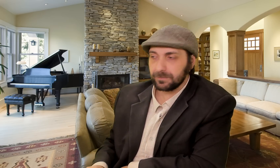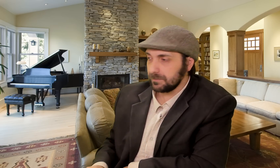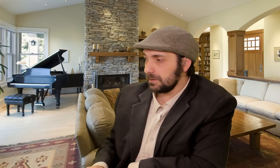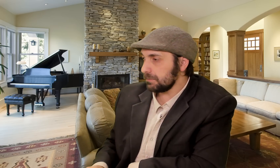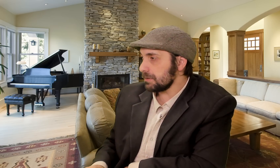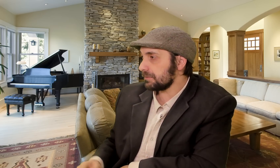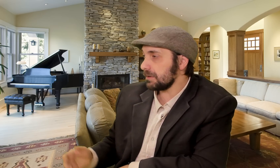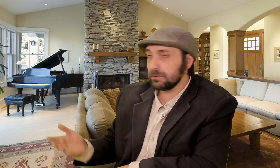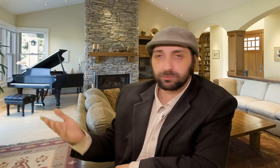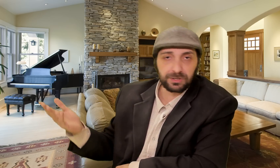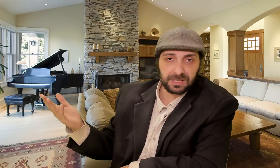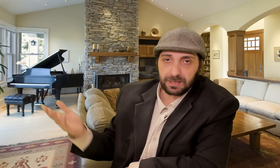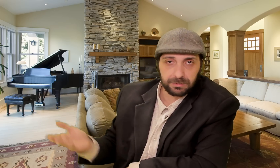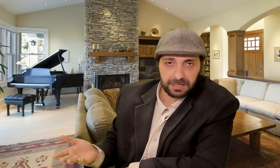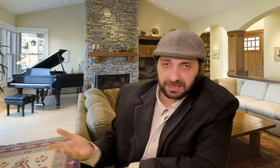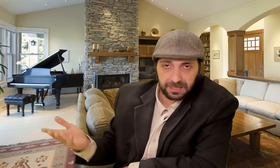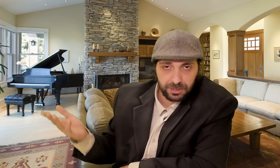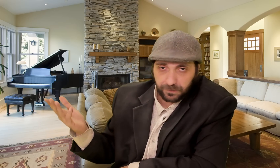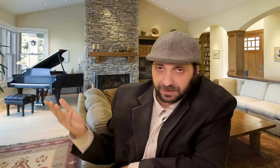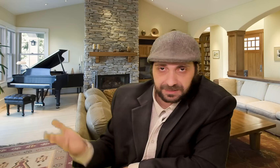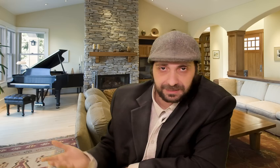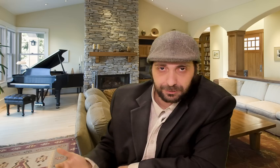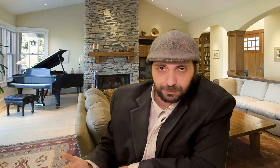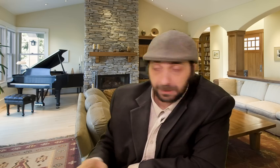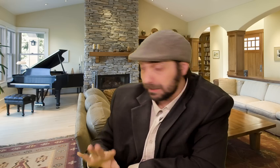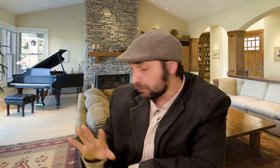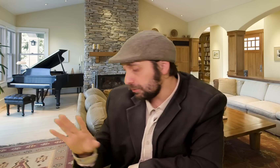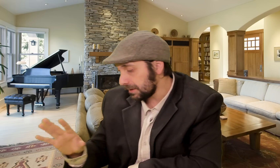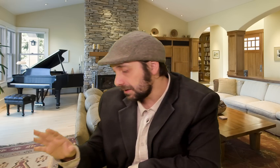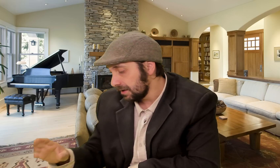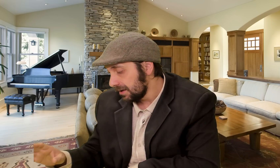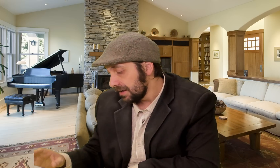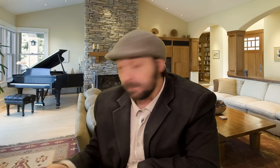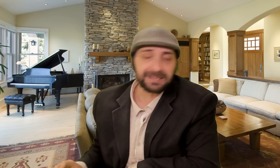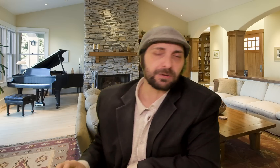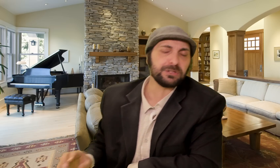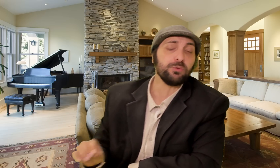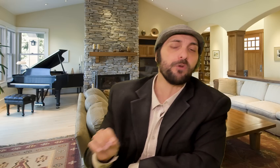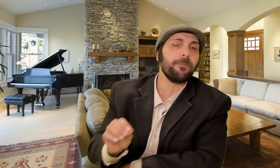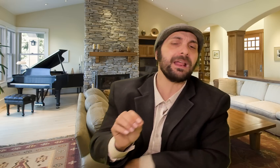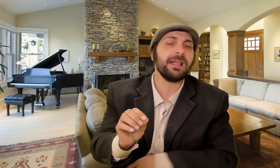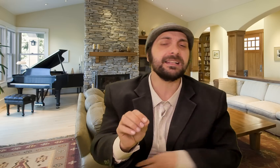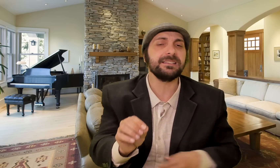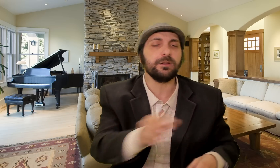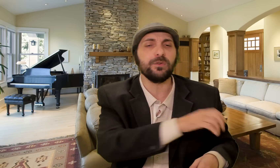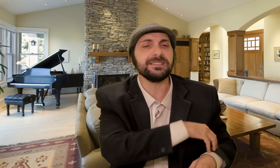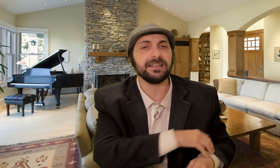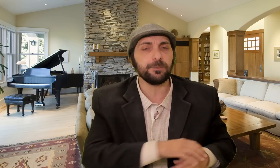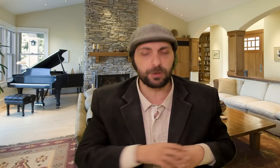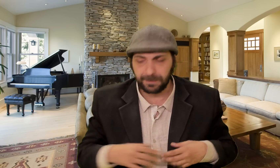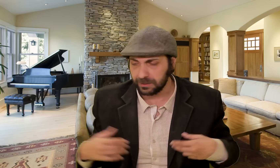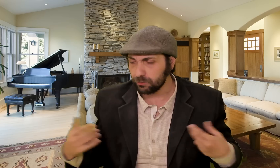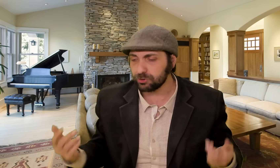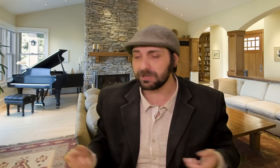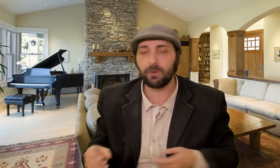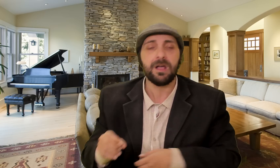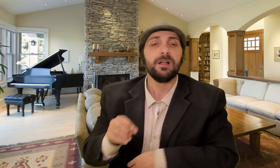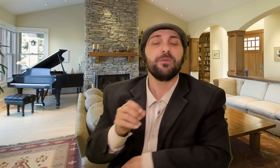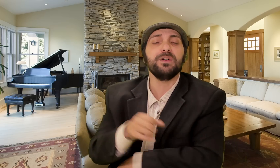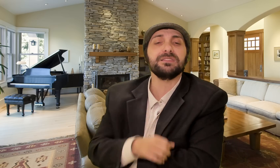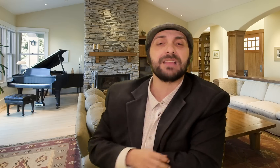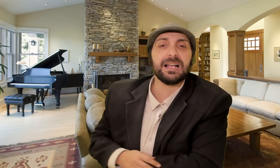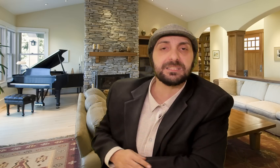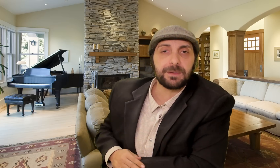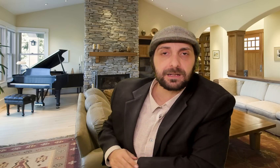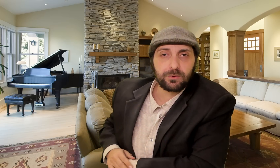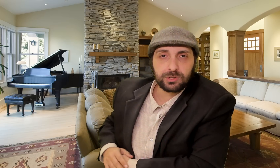nada não tô entendendo o que que tem gente fazendo ali no Supremo Mas tudo bem mas agora tem um novo pré-requisito que foi inserido por emenda constitucional